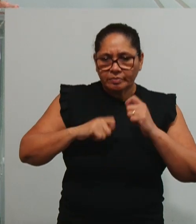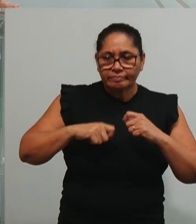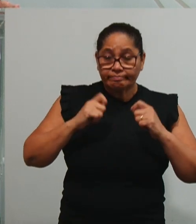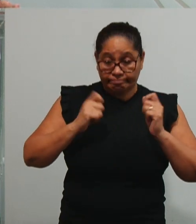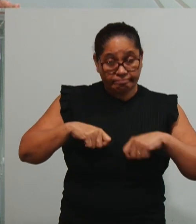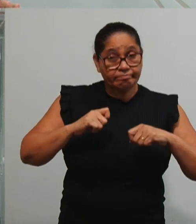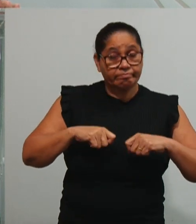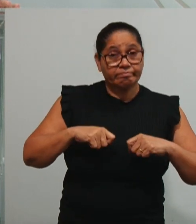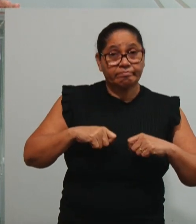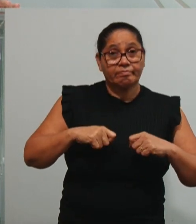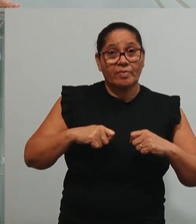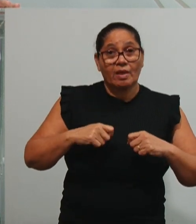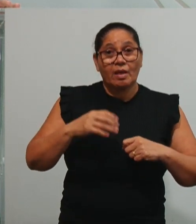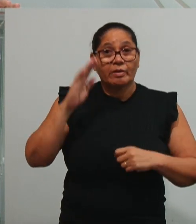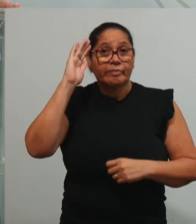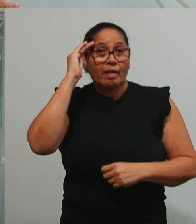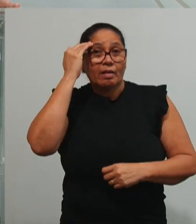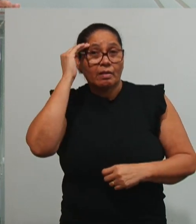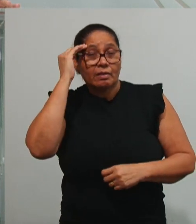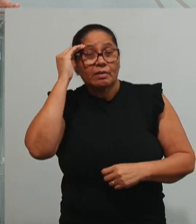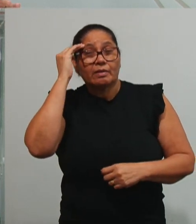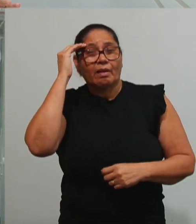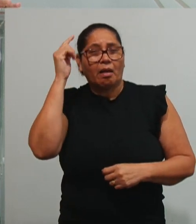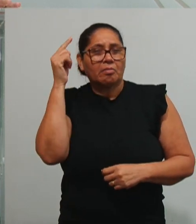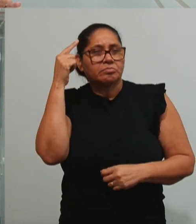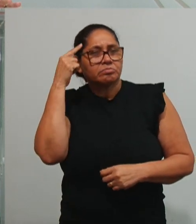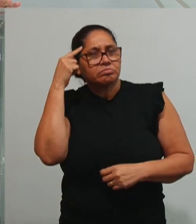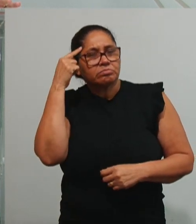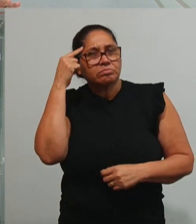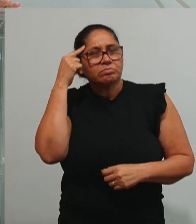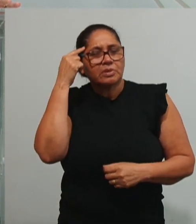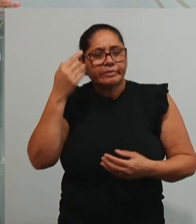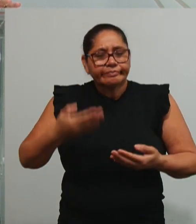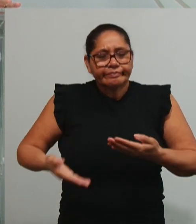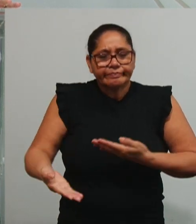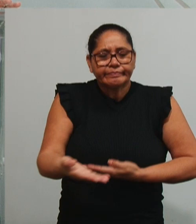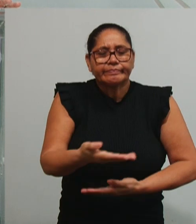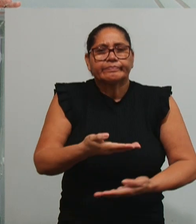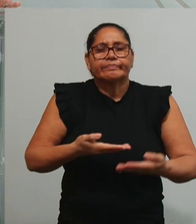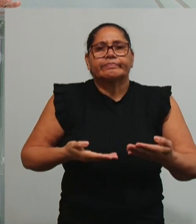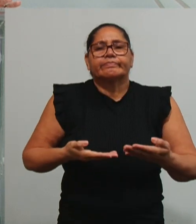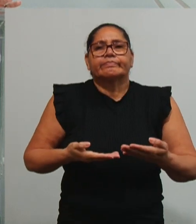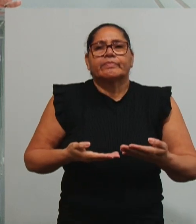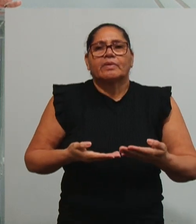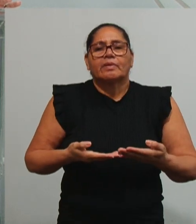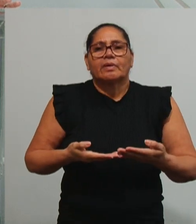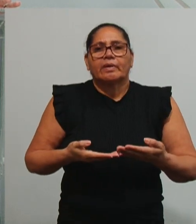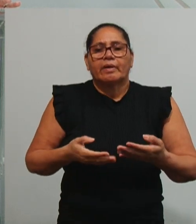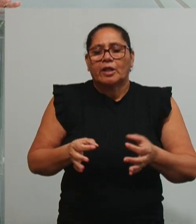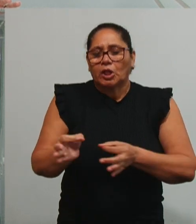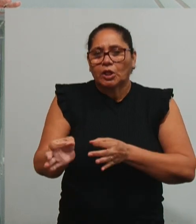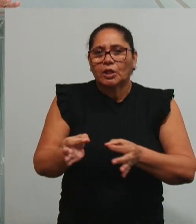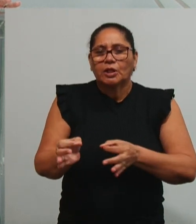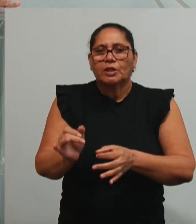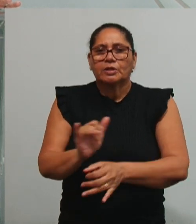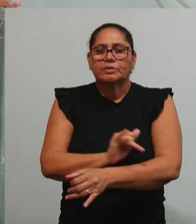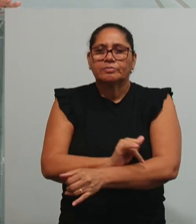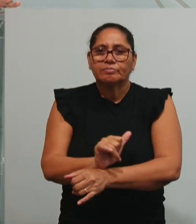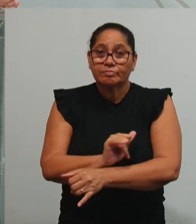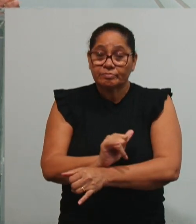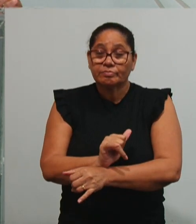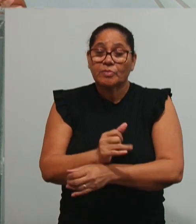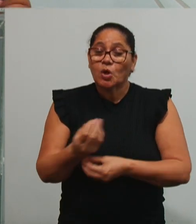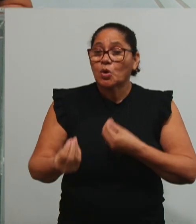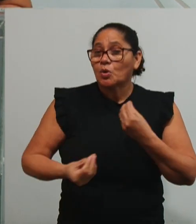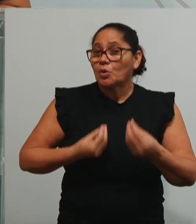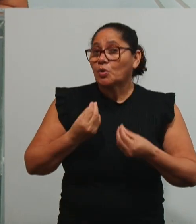que o entendimento seja repensado em relação à relação entre planejamento e estratégia e